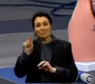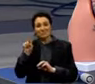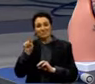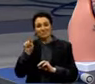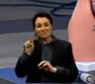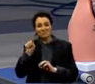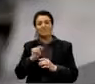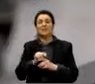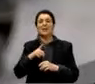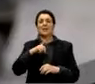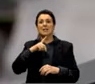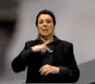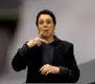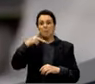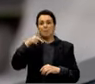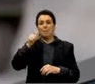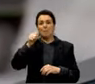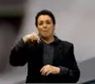ver o pâncreas,